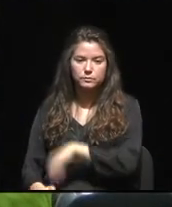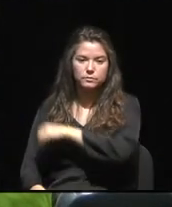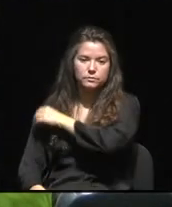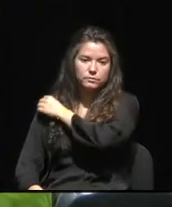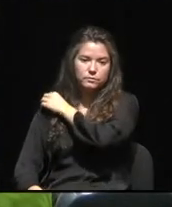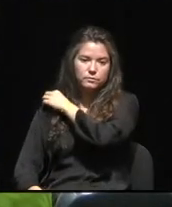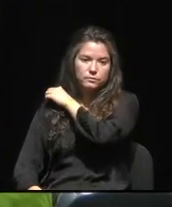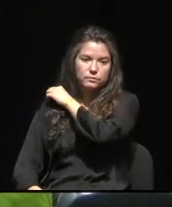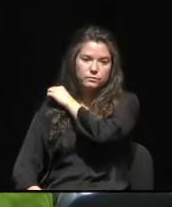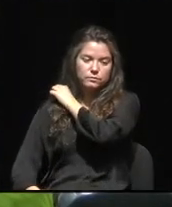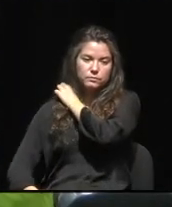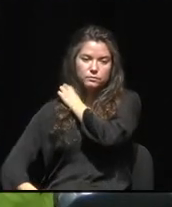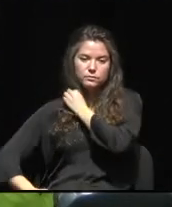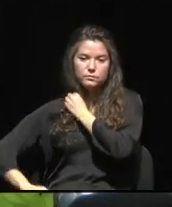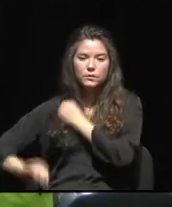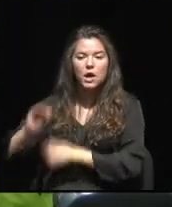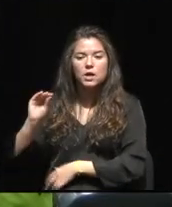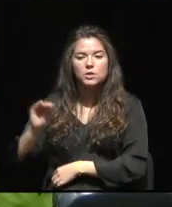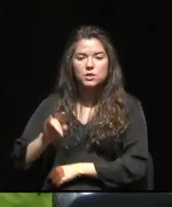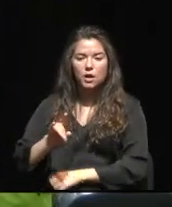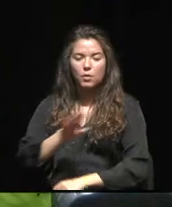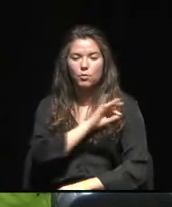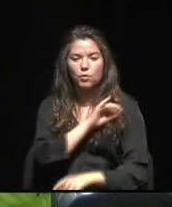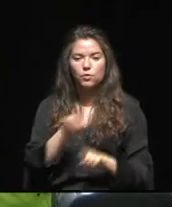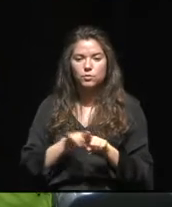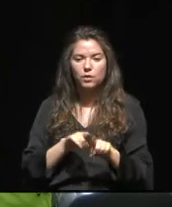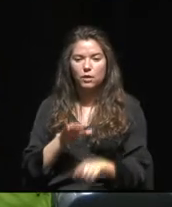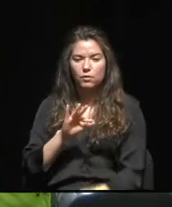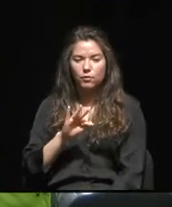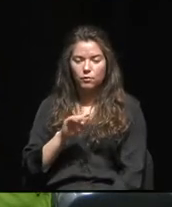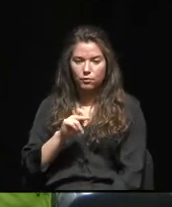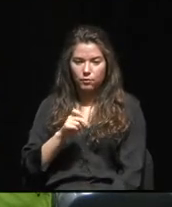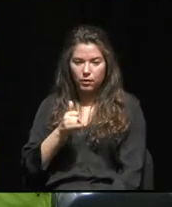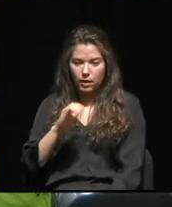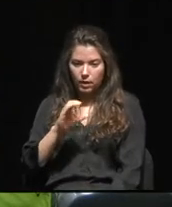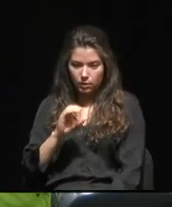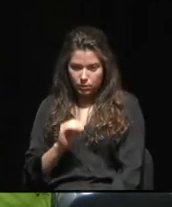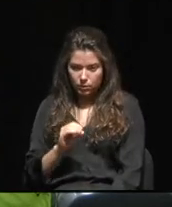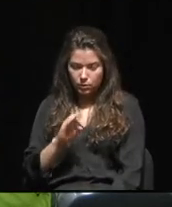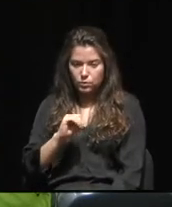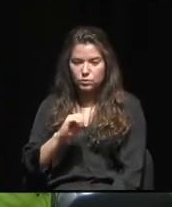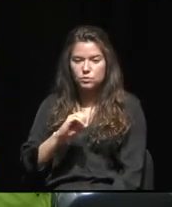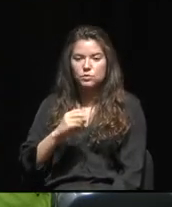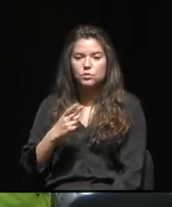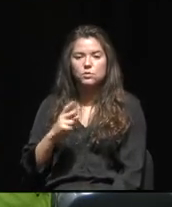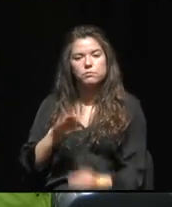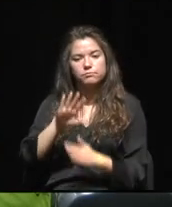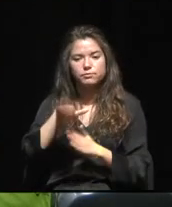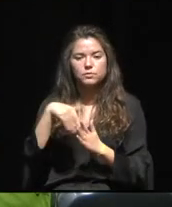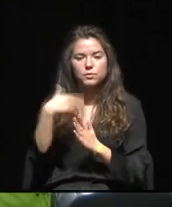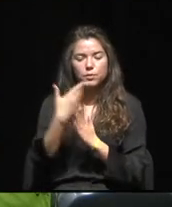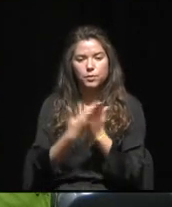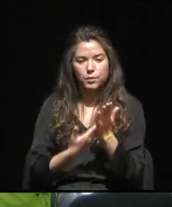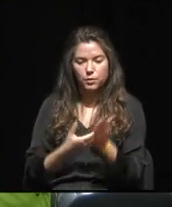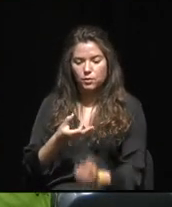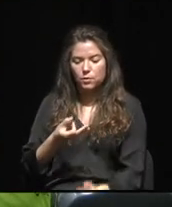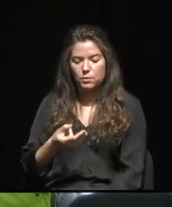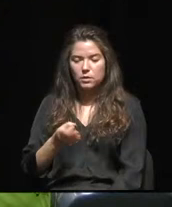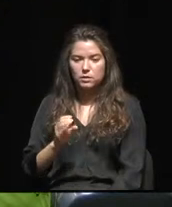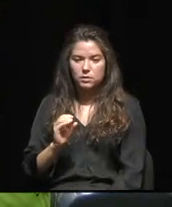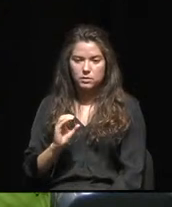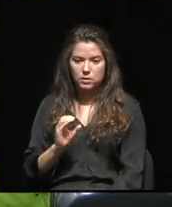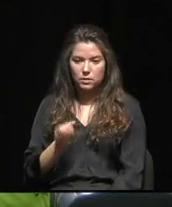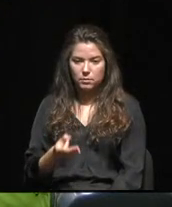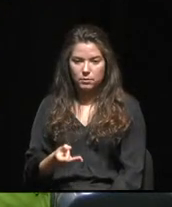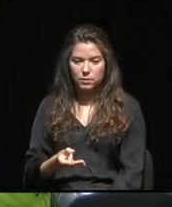Deputado chamo o deputado Fábio Sousa para apresentação da Moção do PCP da recomendação